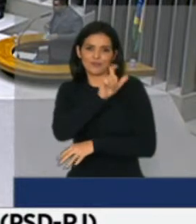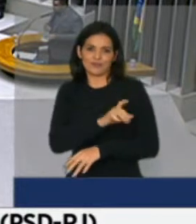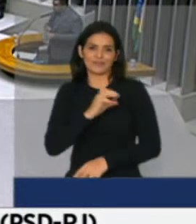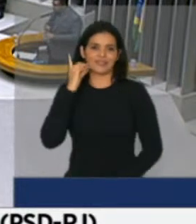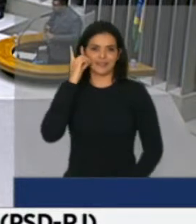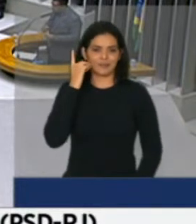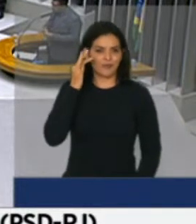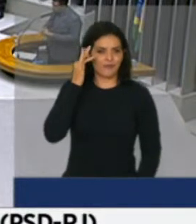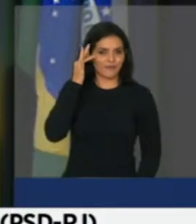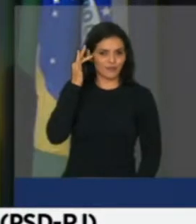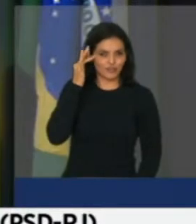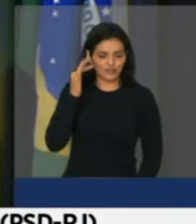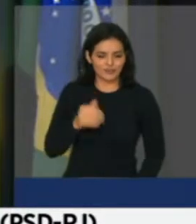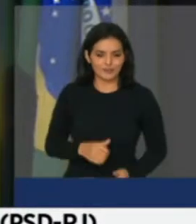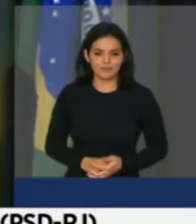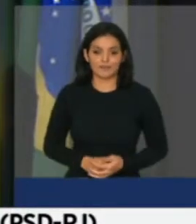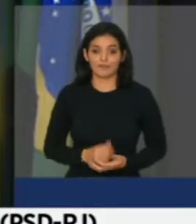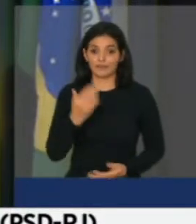Senhor presidente,